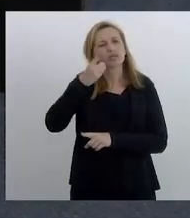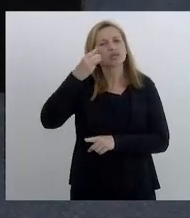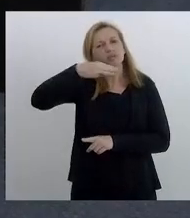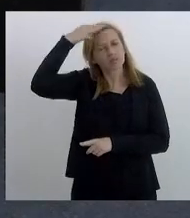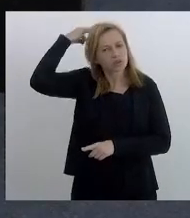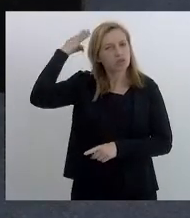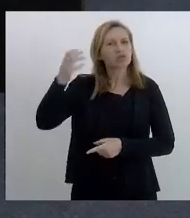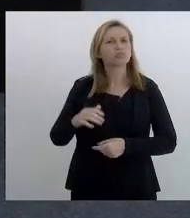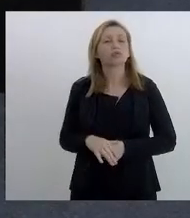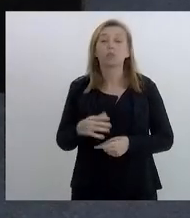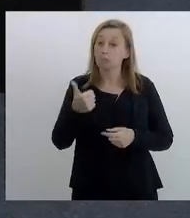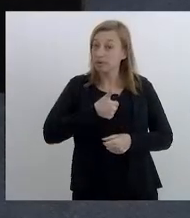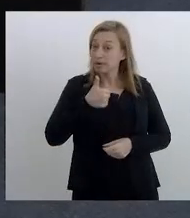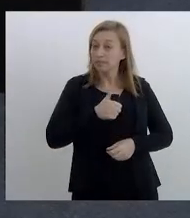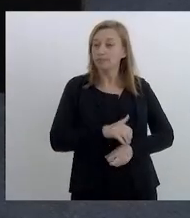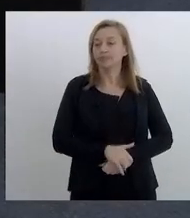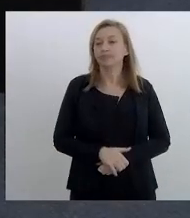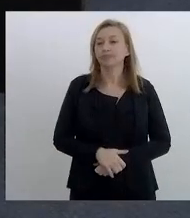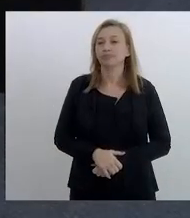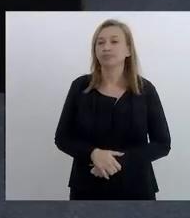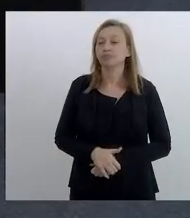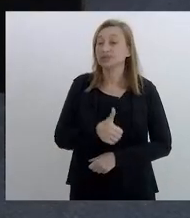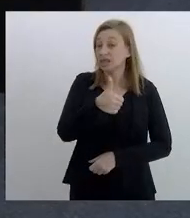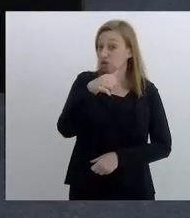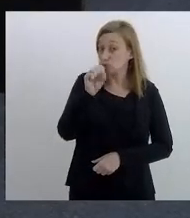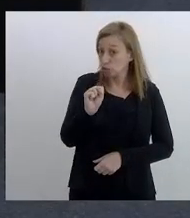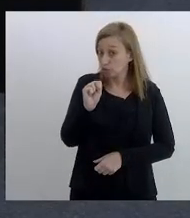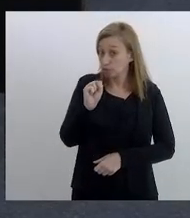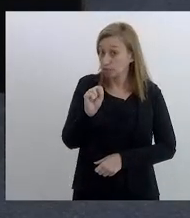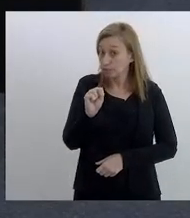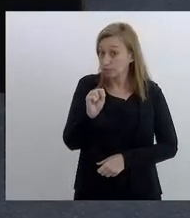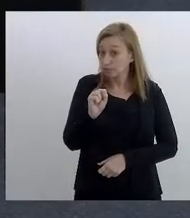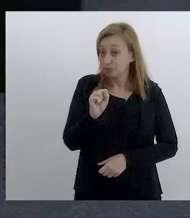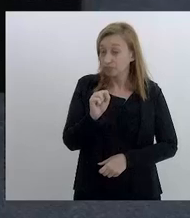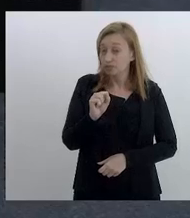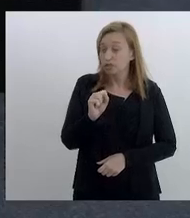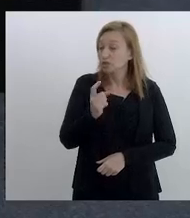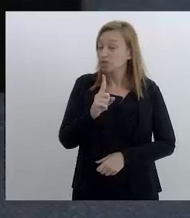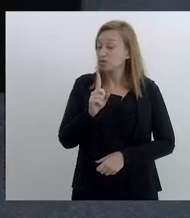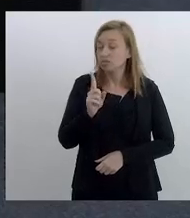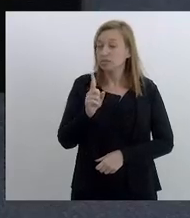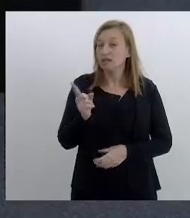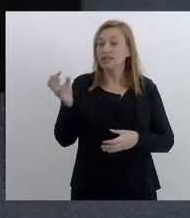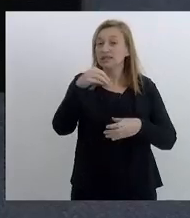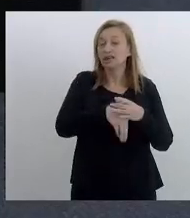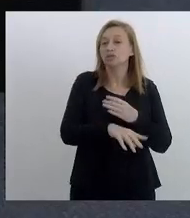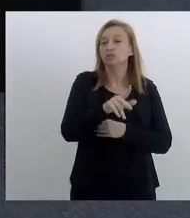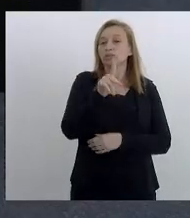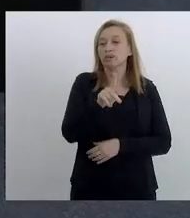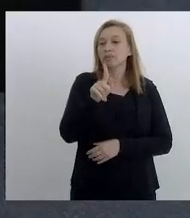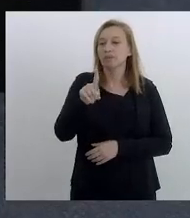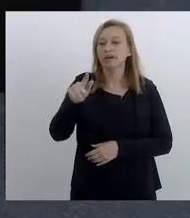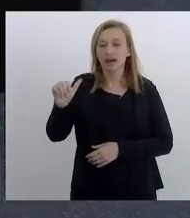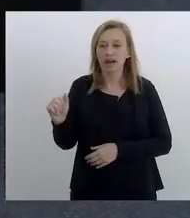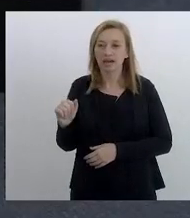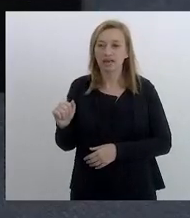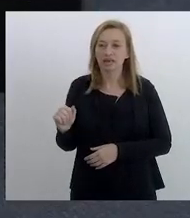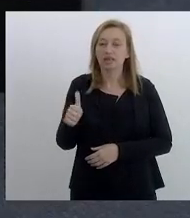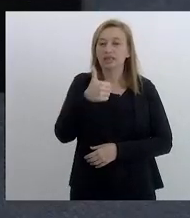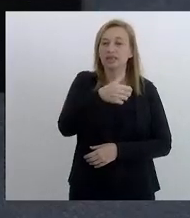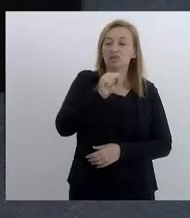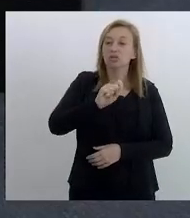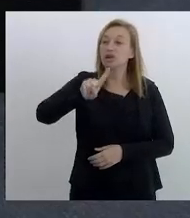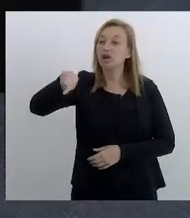Pacheco? Primeiro, 18 não está dentro do nosso PPA. 18 era